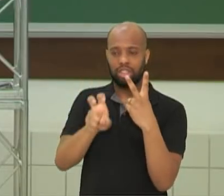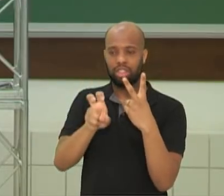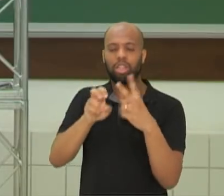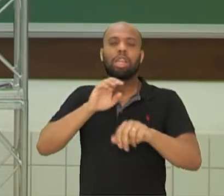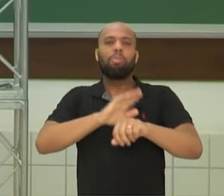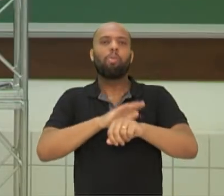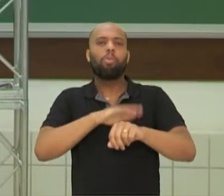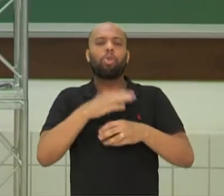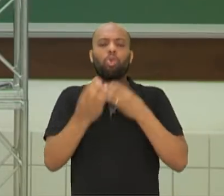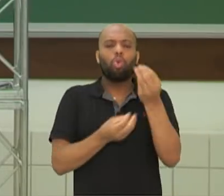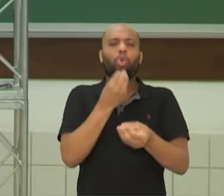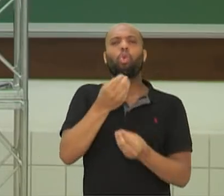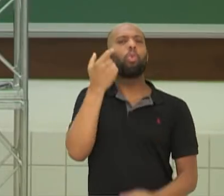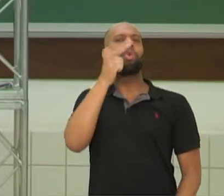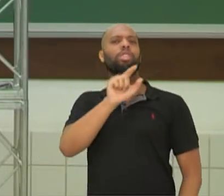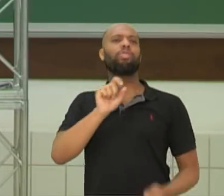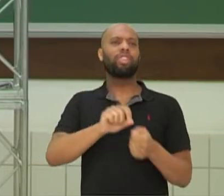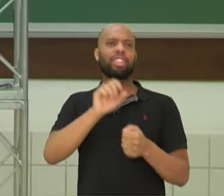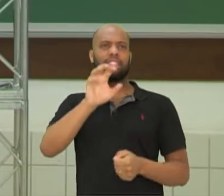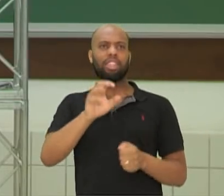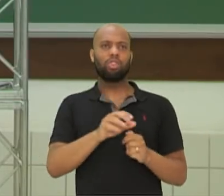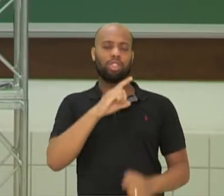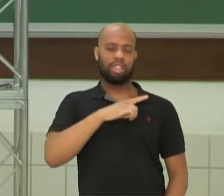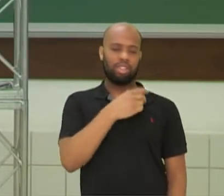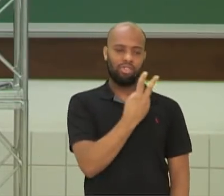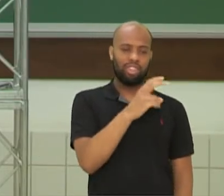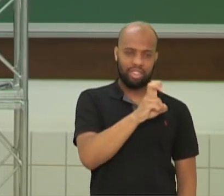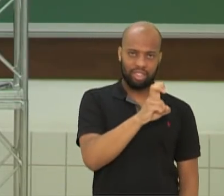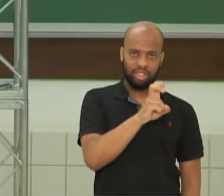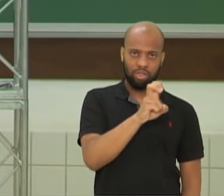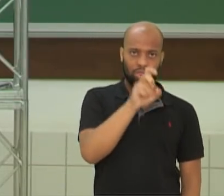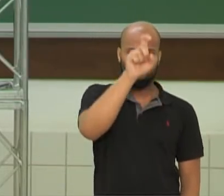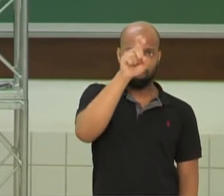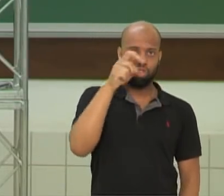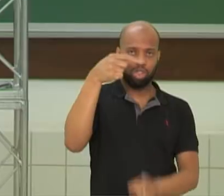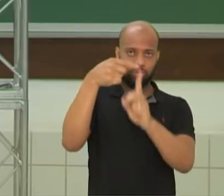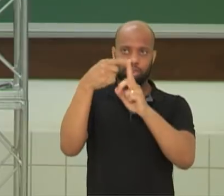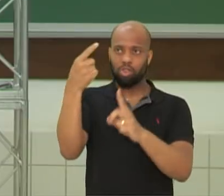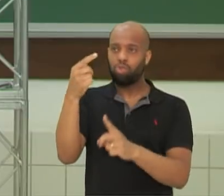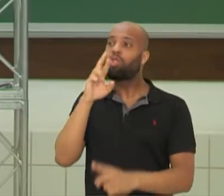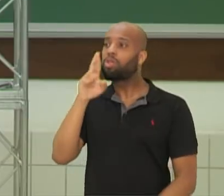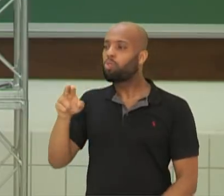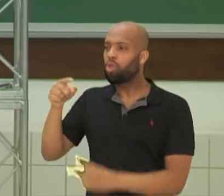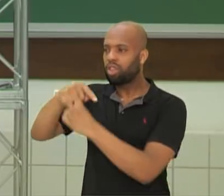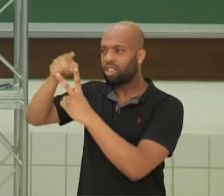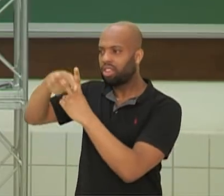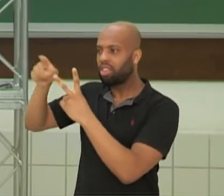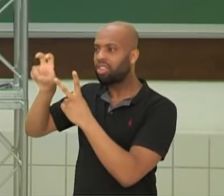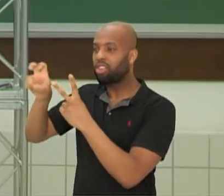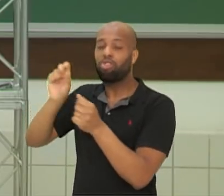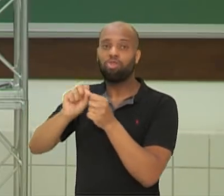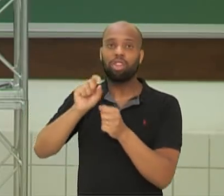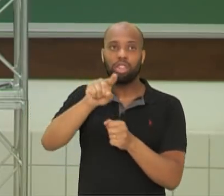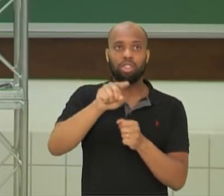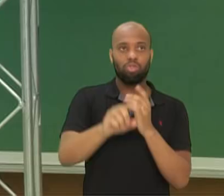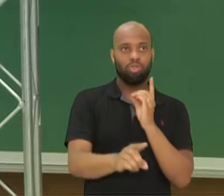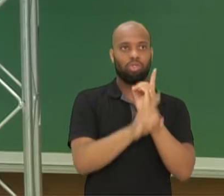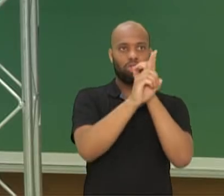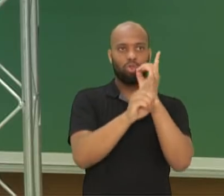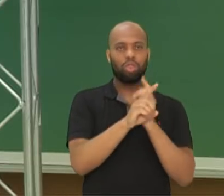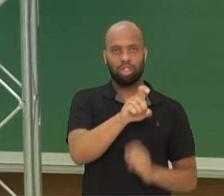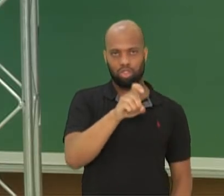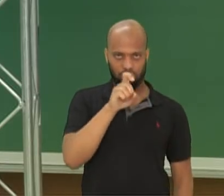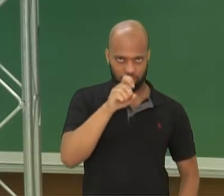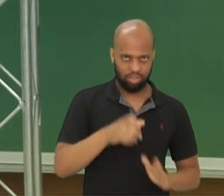momento o x elevado 25 elevado a x mais 1 traz um resultado de raiz de 5.